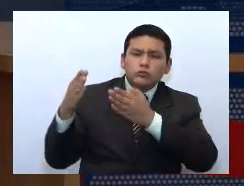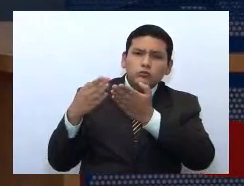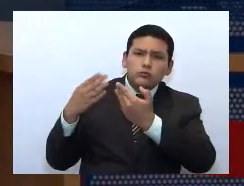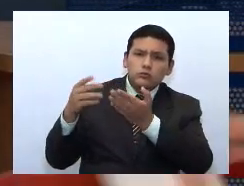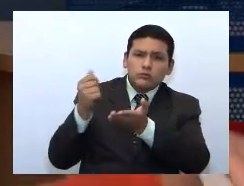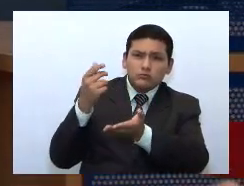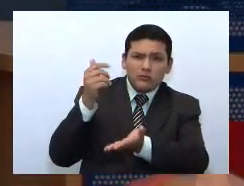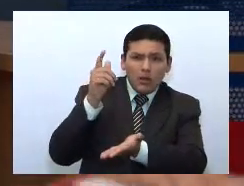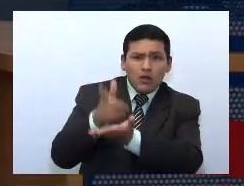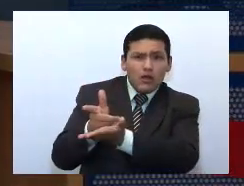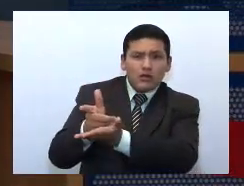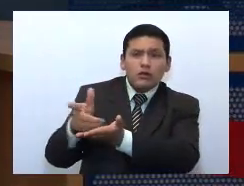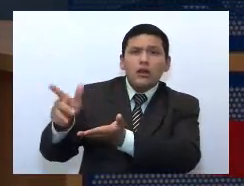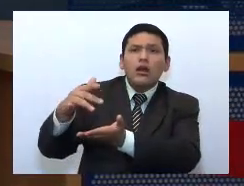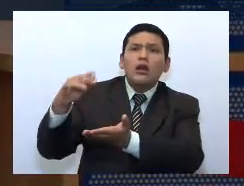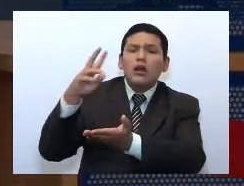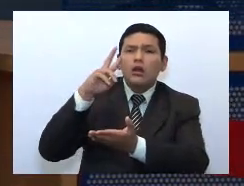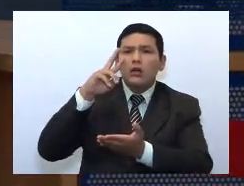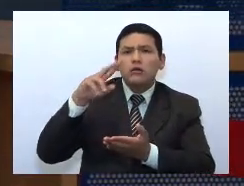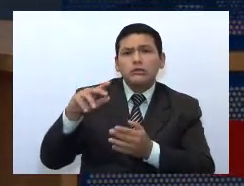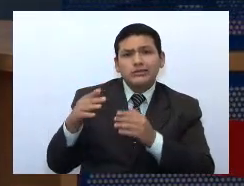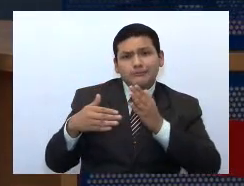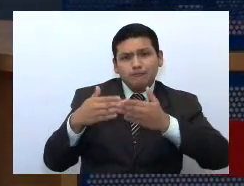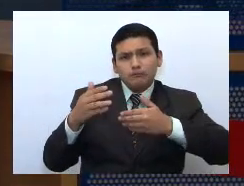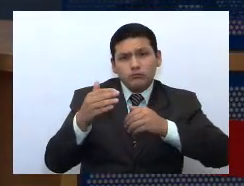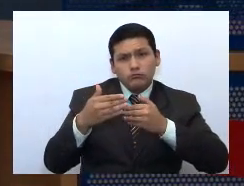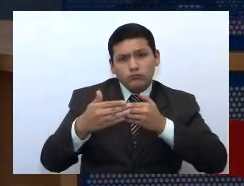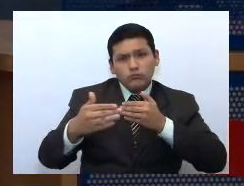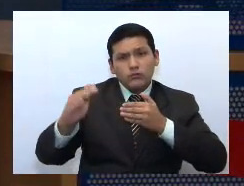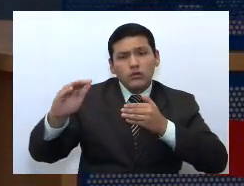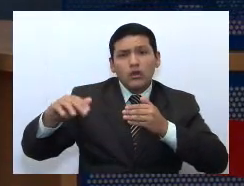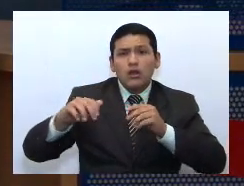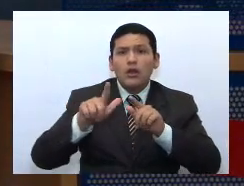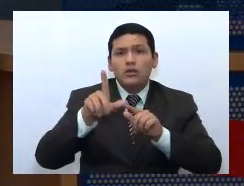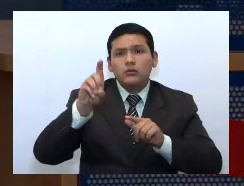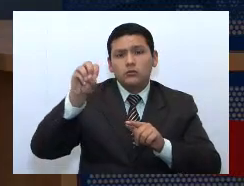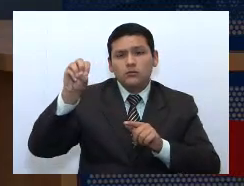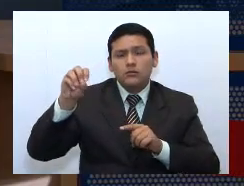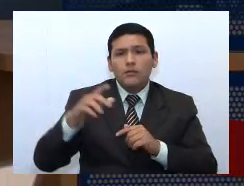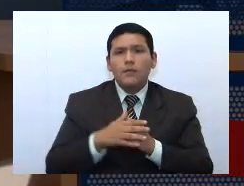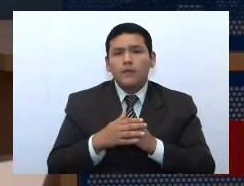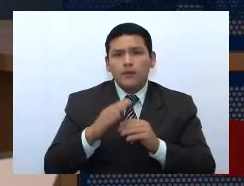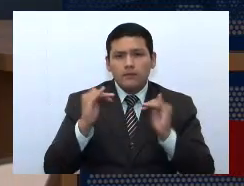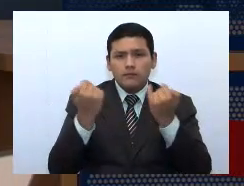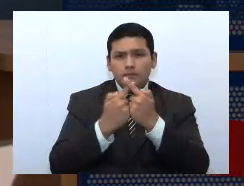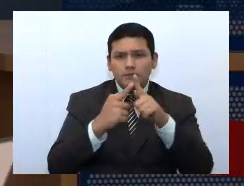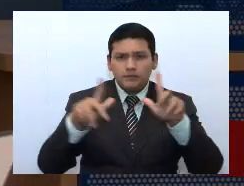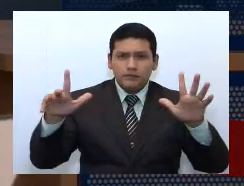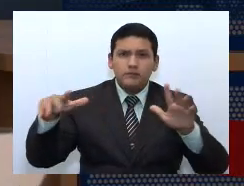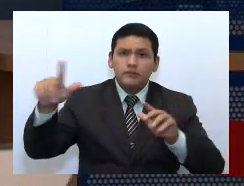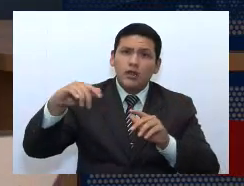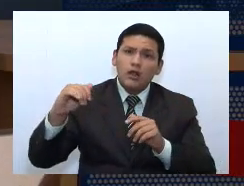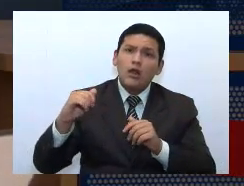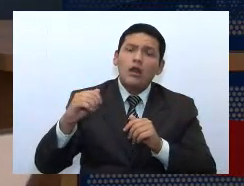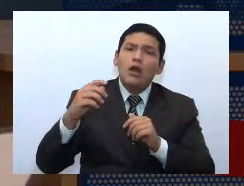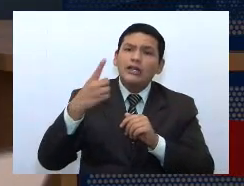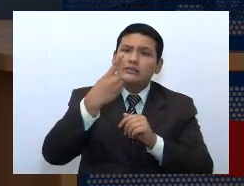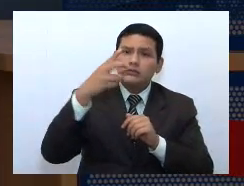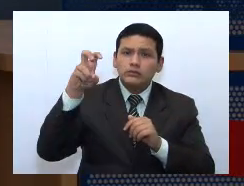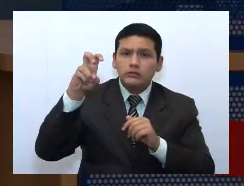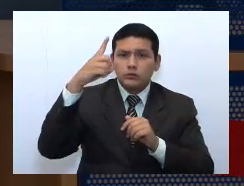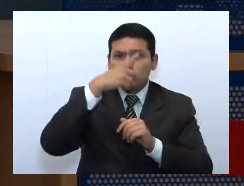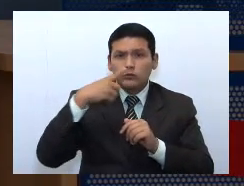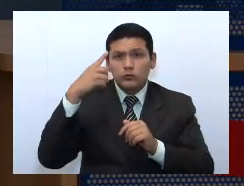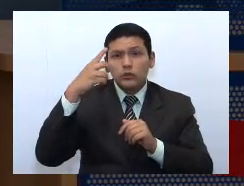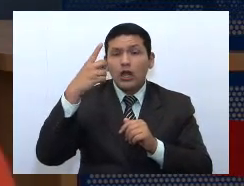Câmara Municipal. Daqui a alguns instantes terá início a audiência pública da LDO da Câmara Municipal. Repito para você, às 15 horas o